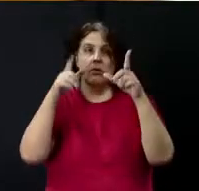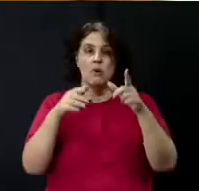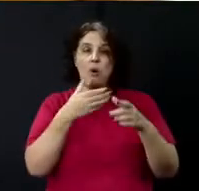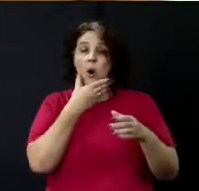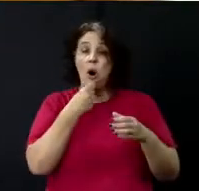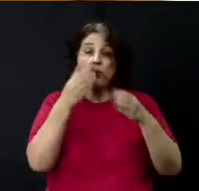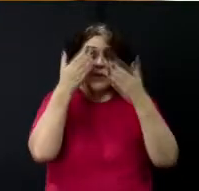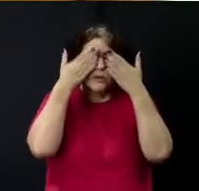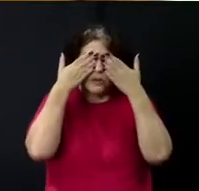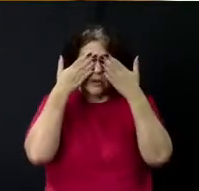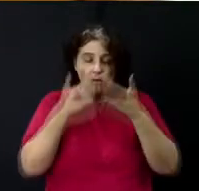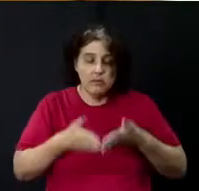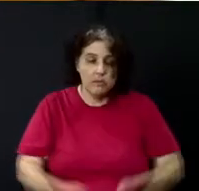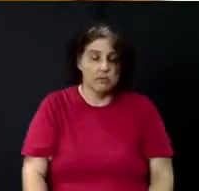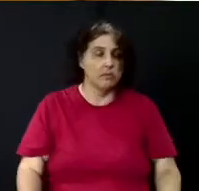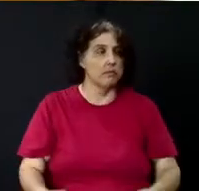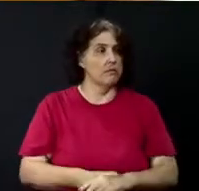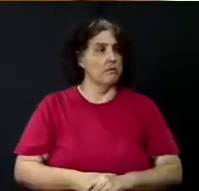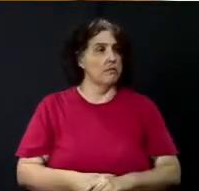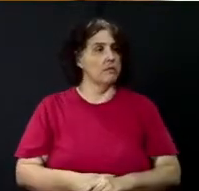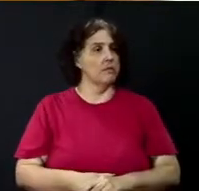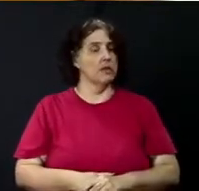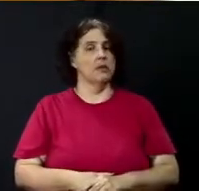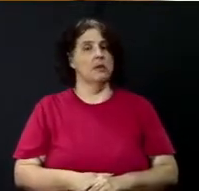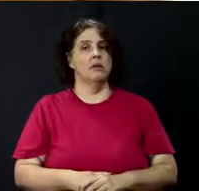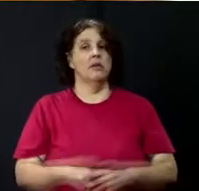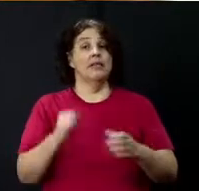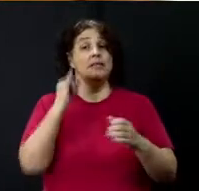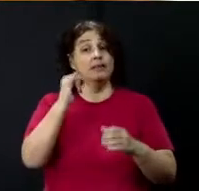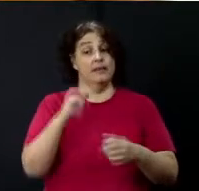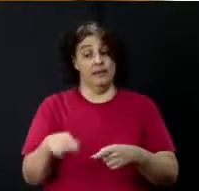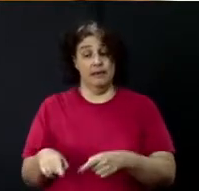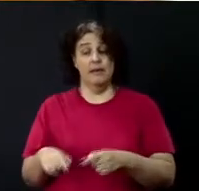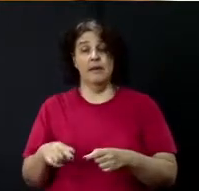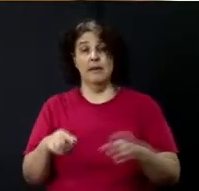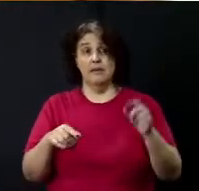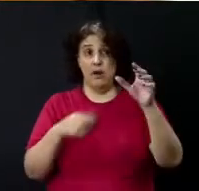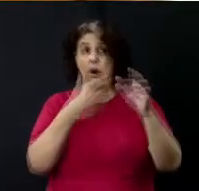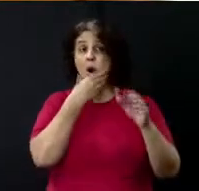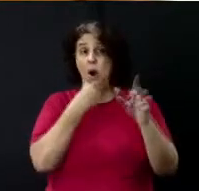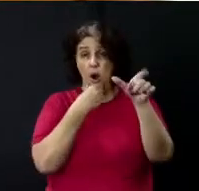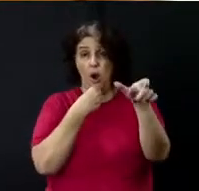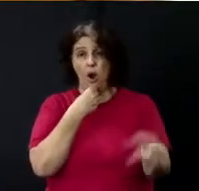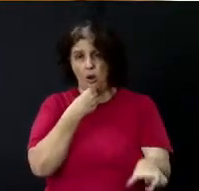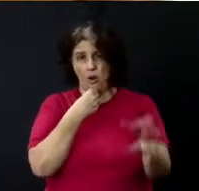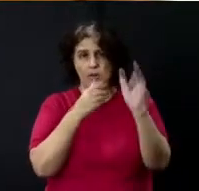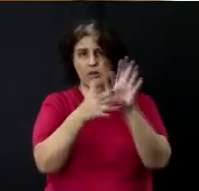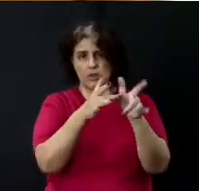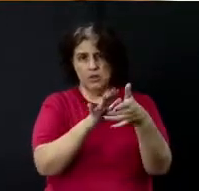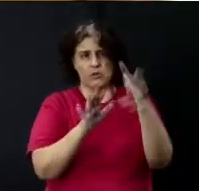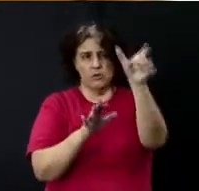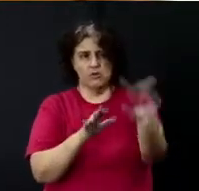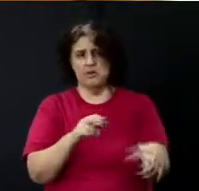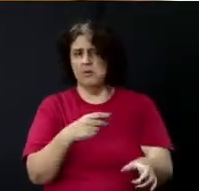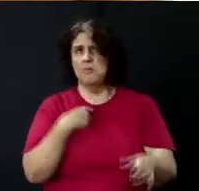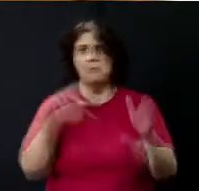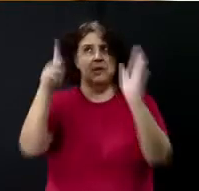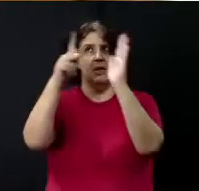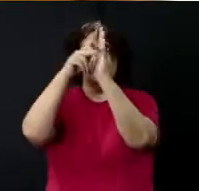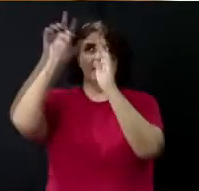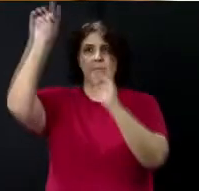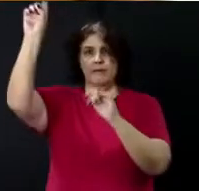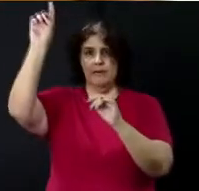ex-cego: se este homem não fosse de Deus, nada poderia ter